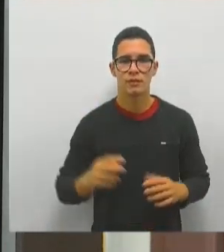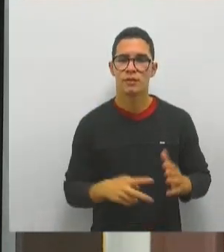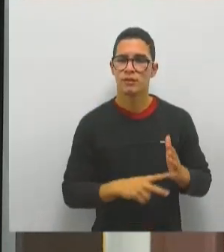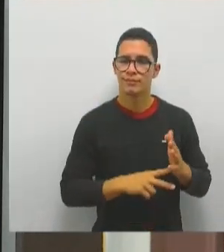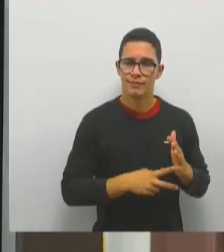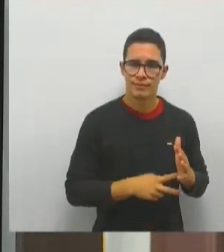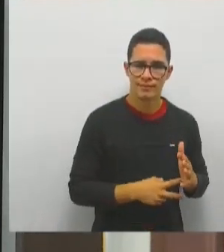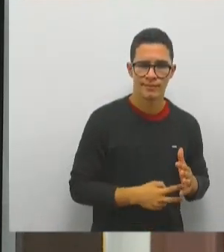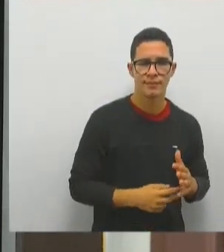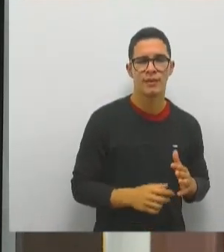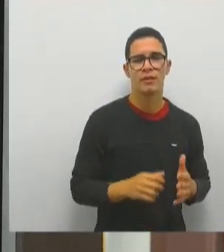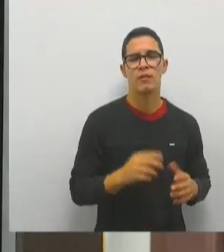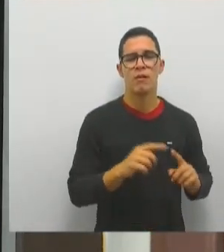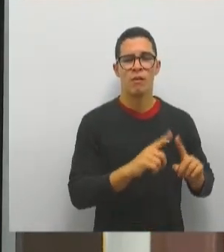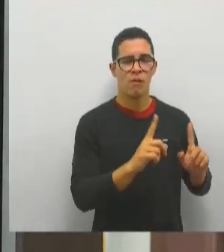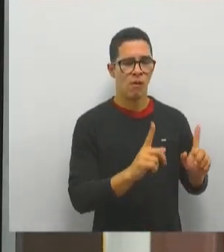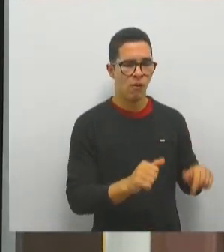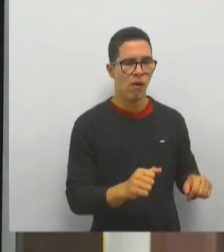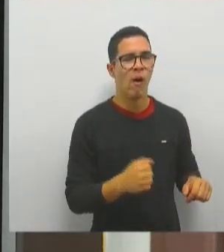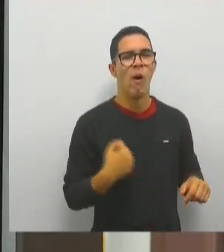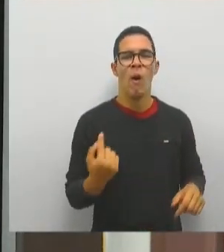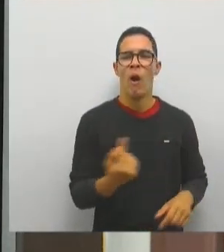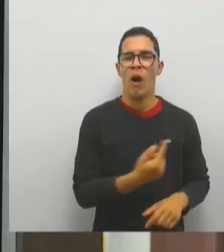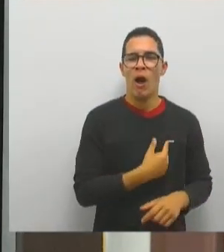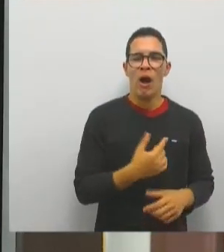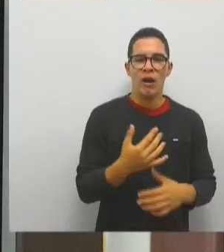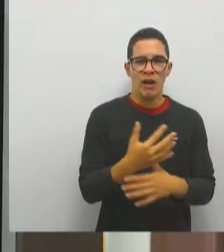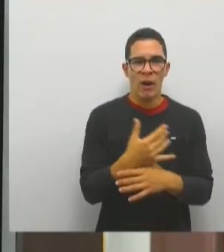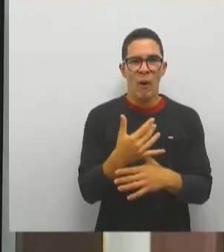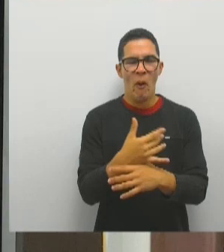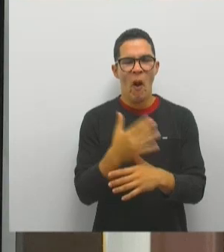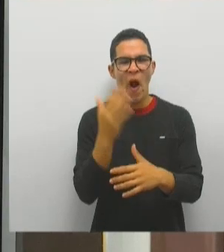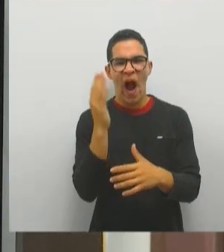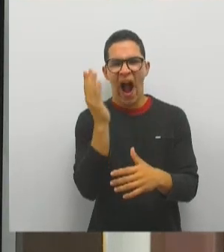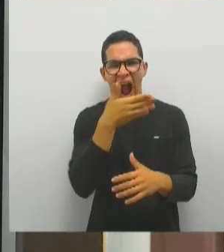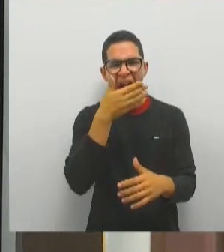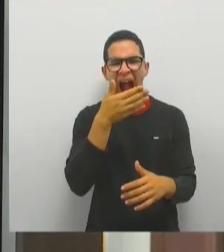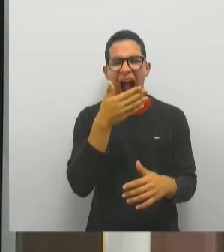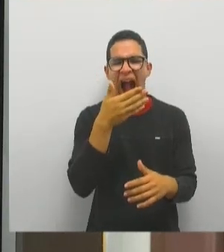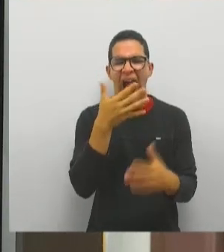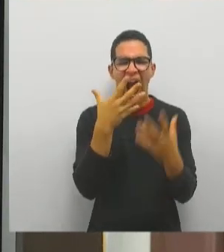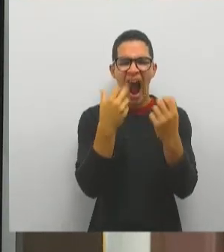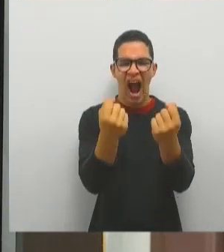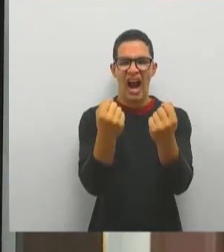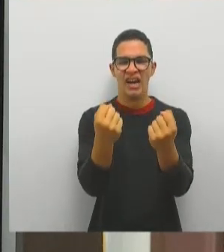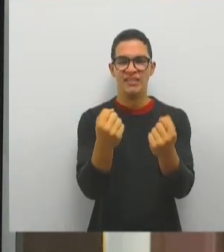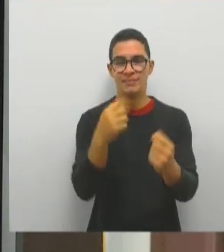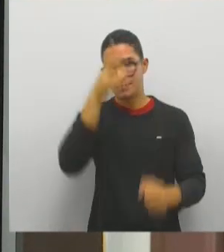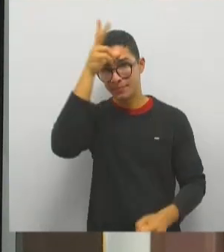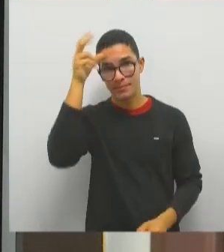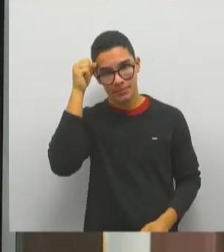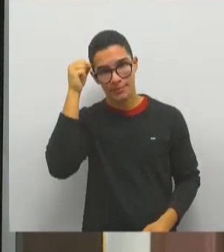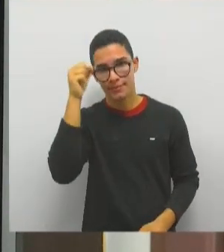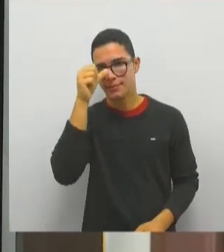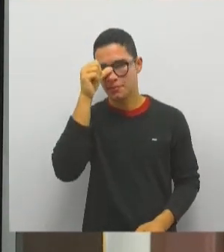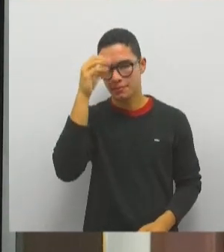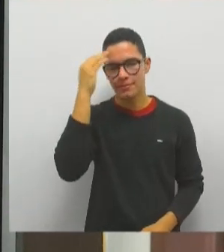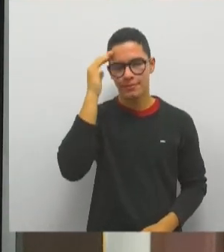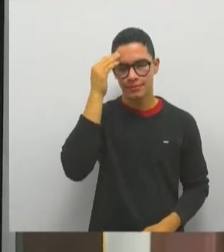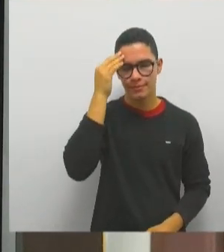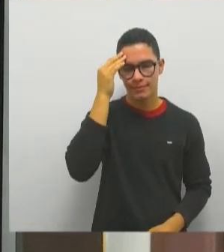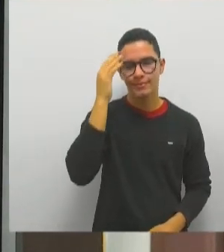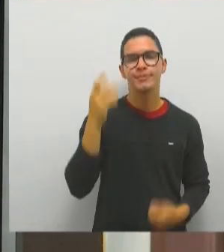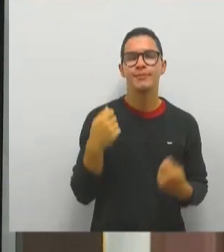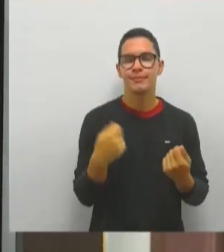dos Servidores de Angra dos Reis, a gente vai ser atendido e o prefeito municipal vai entender que a